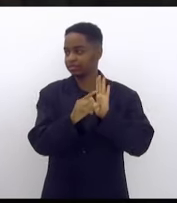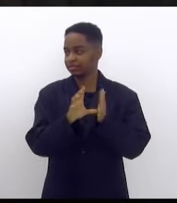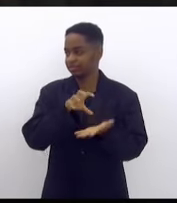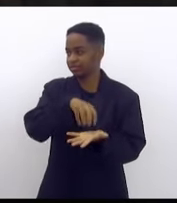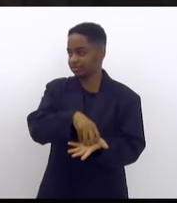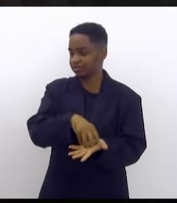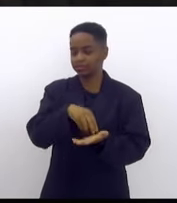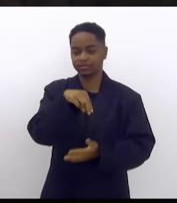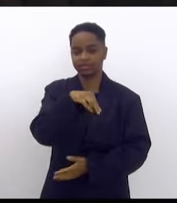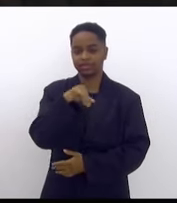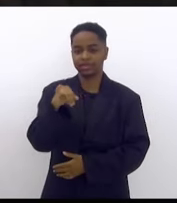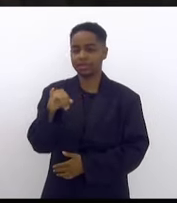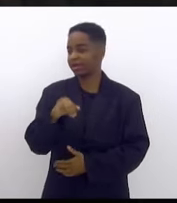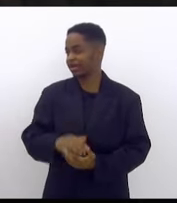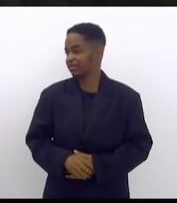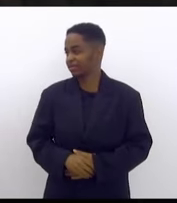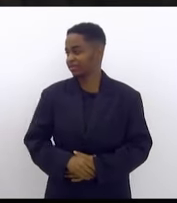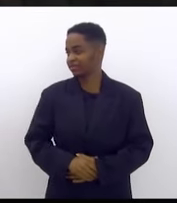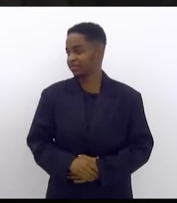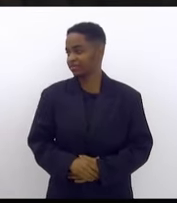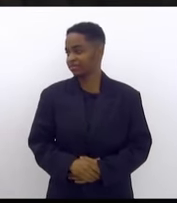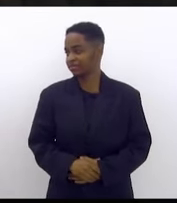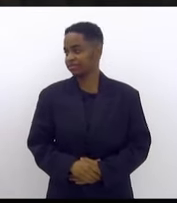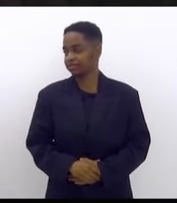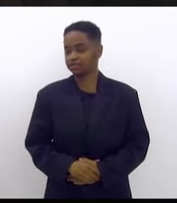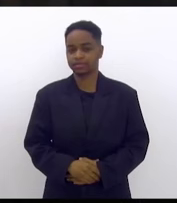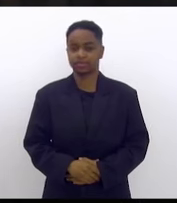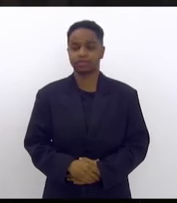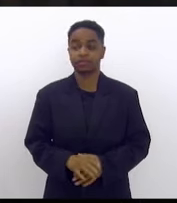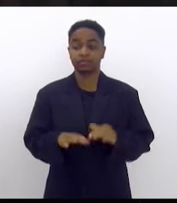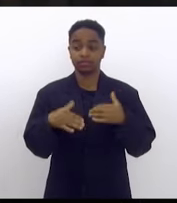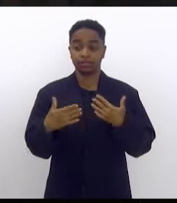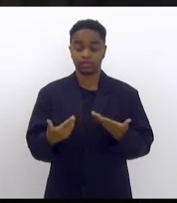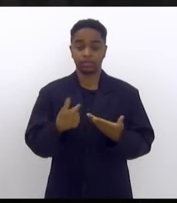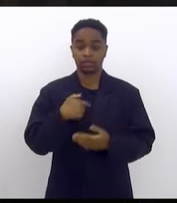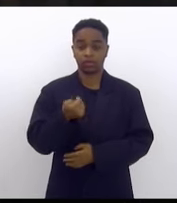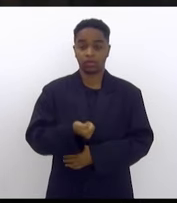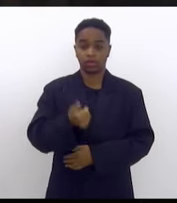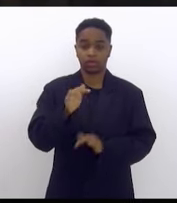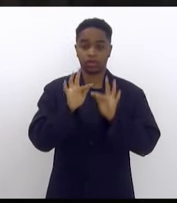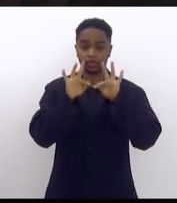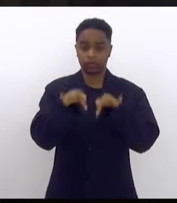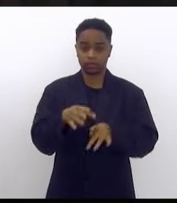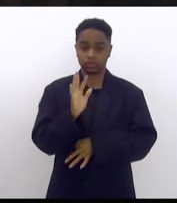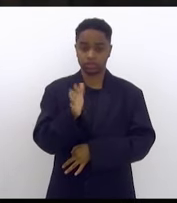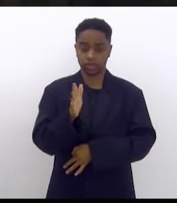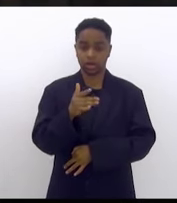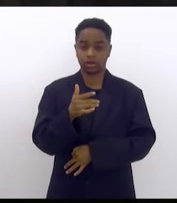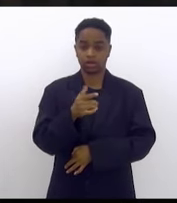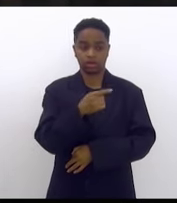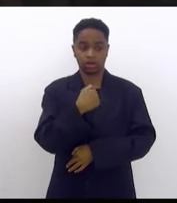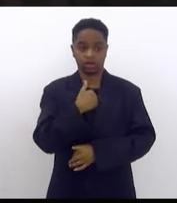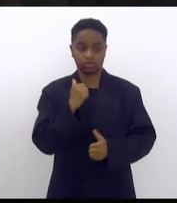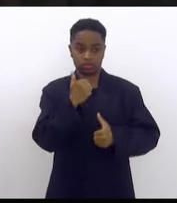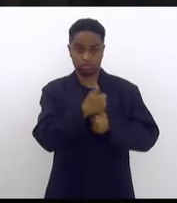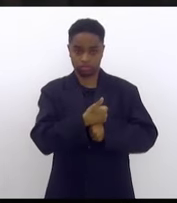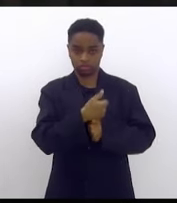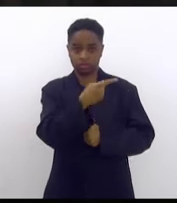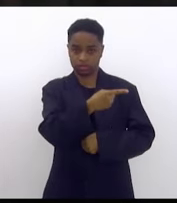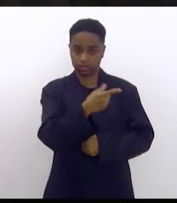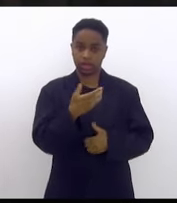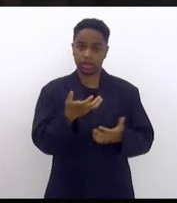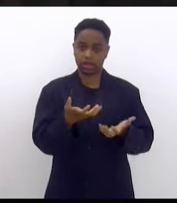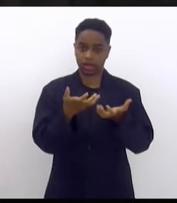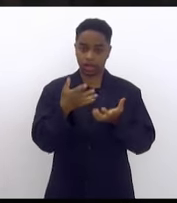Nova Iguaçu. Então, para encerrar, senhor presidente, assumir aí a presidência, já que